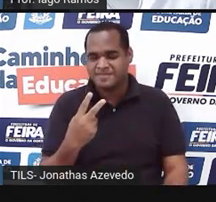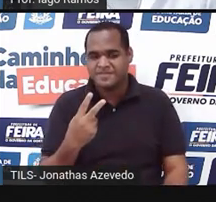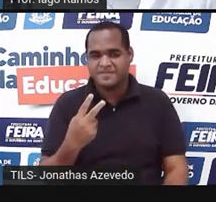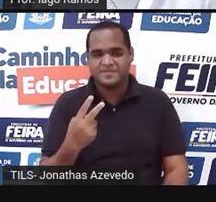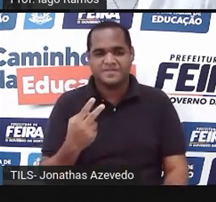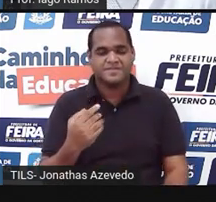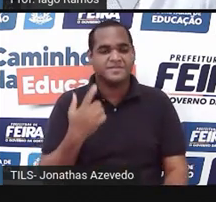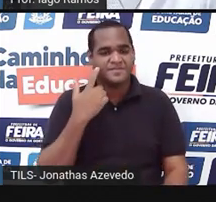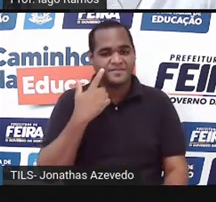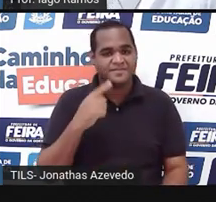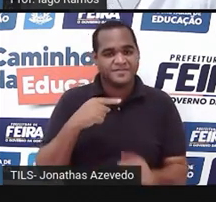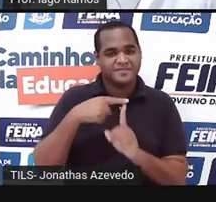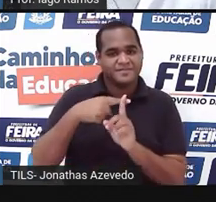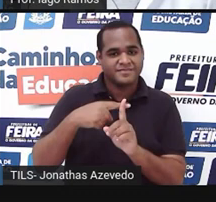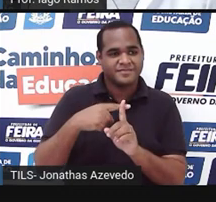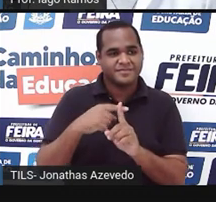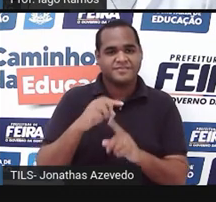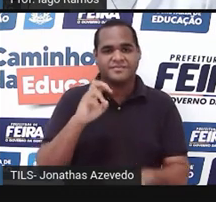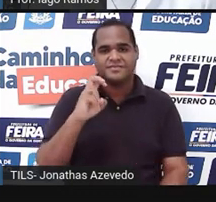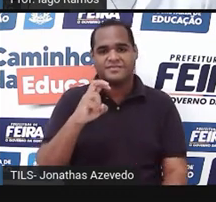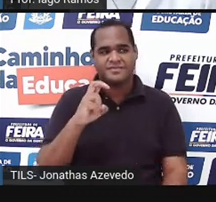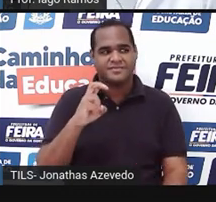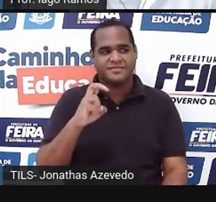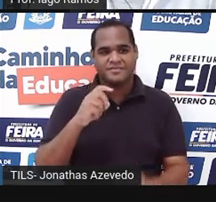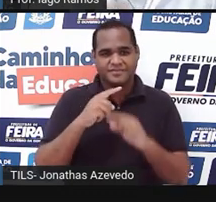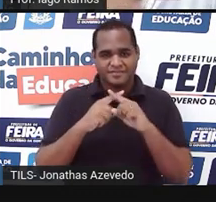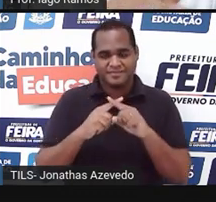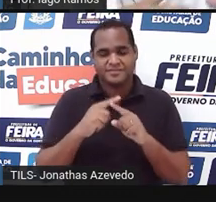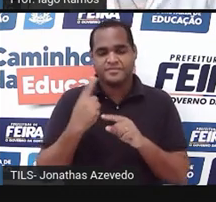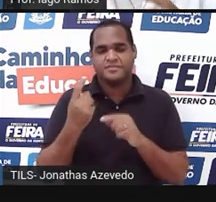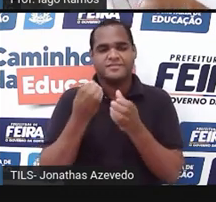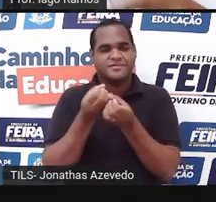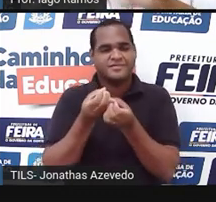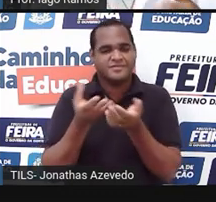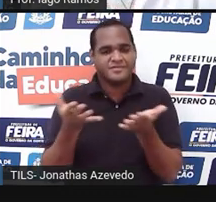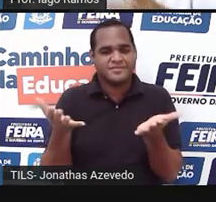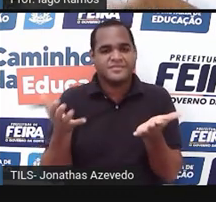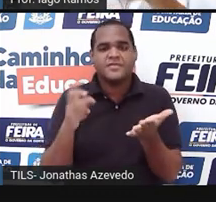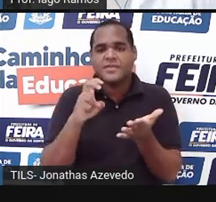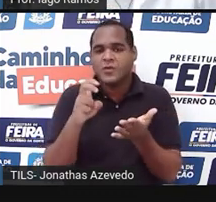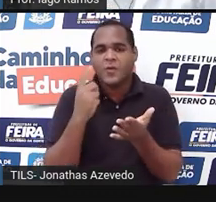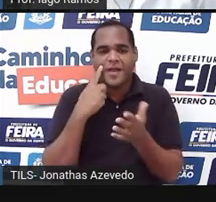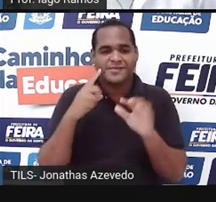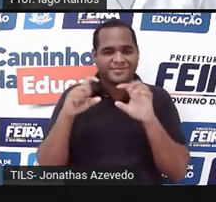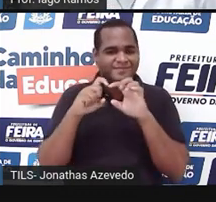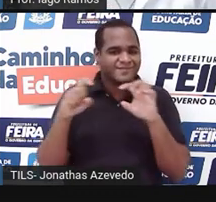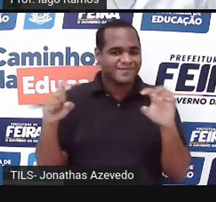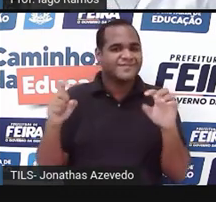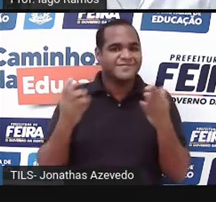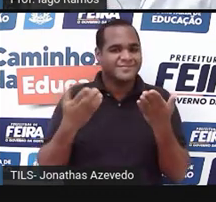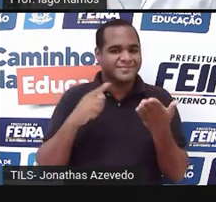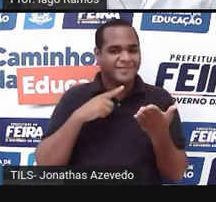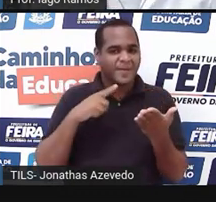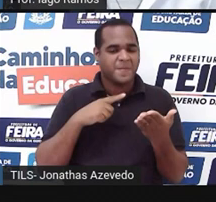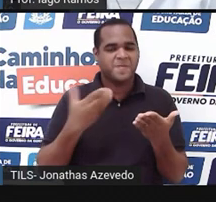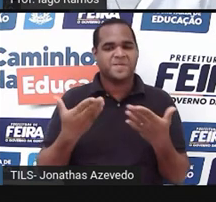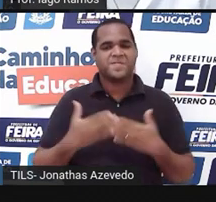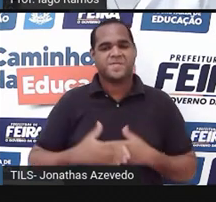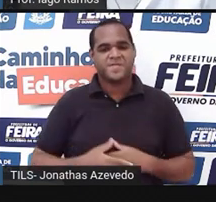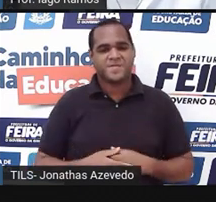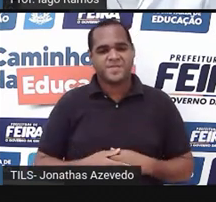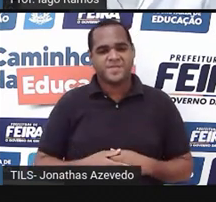mais 5 x 1 eu distribuiu 5 para tudo que estava no parênteses